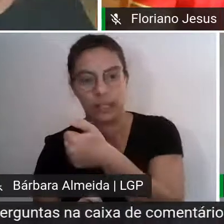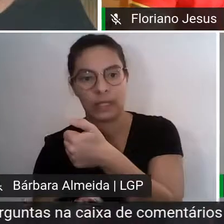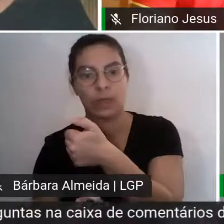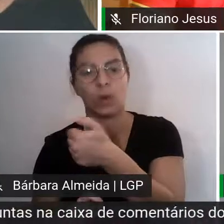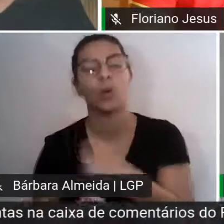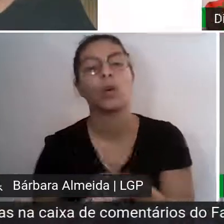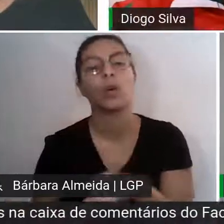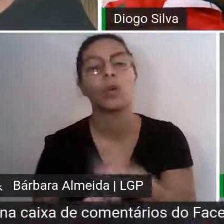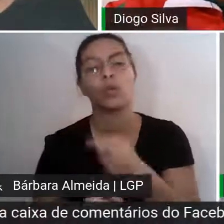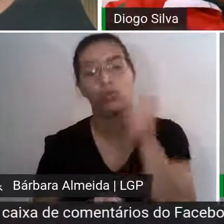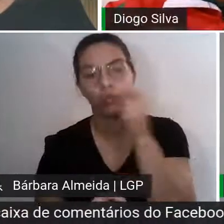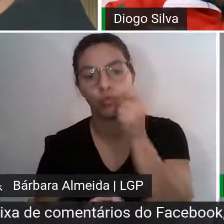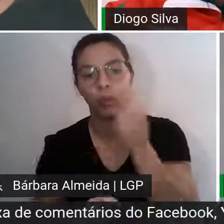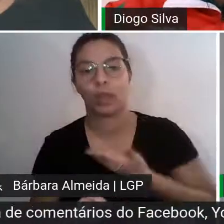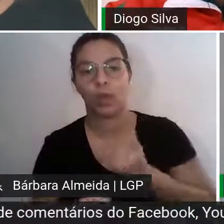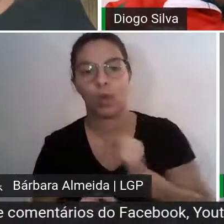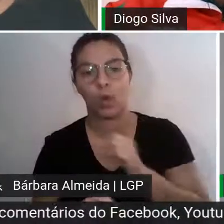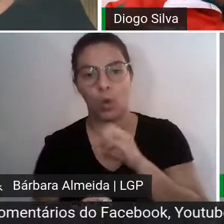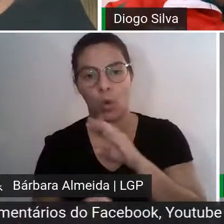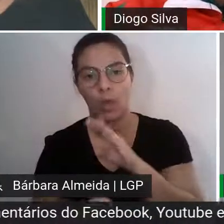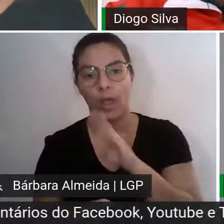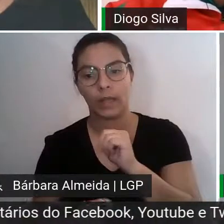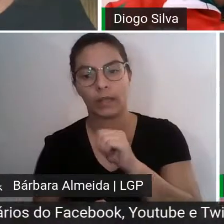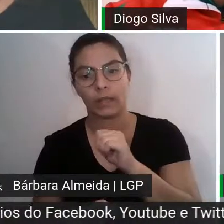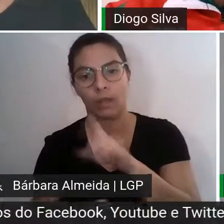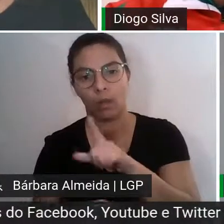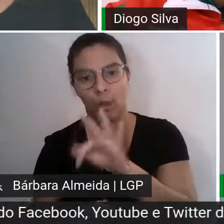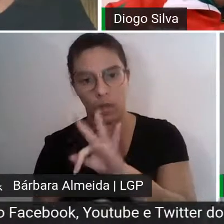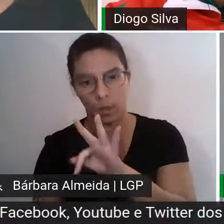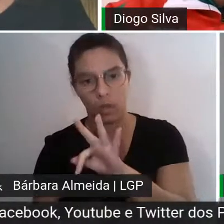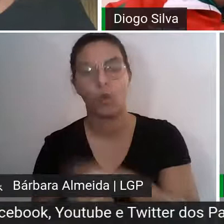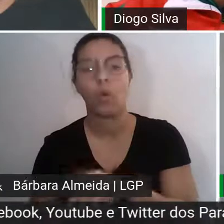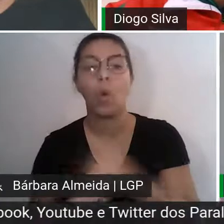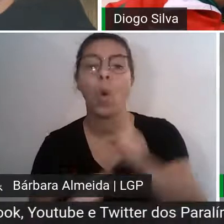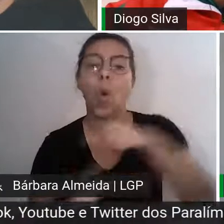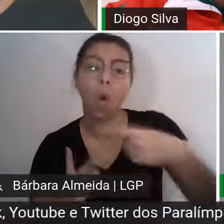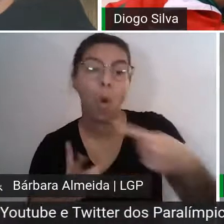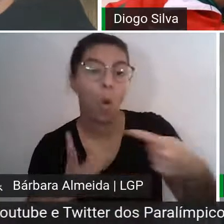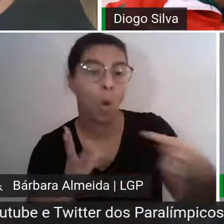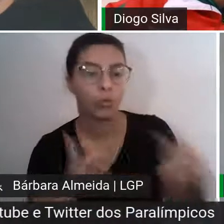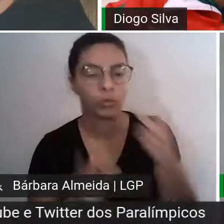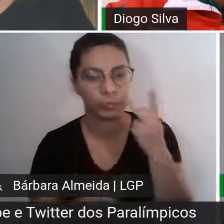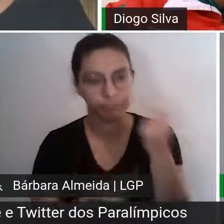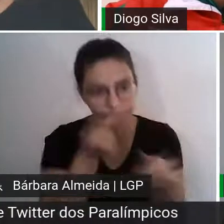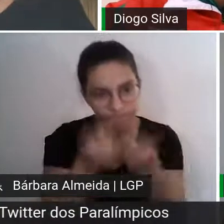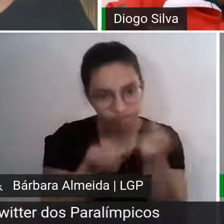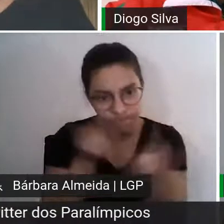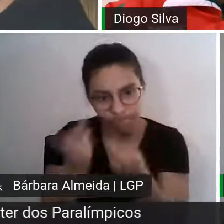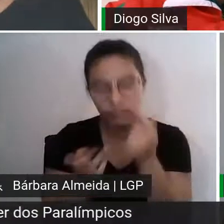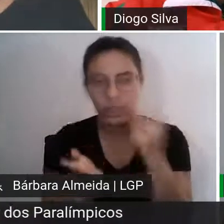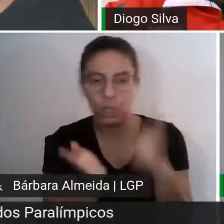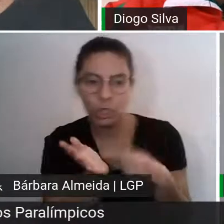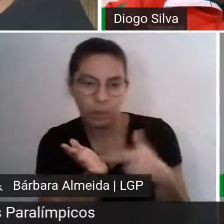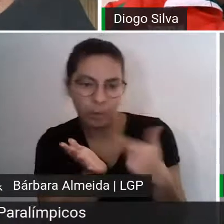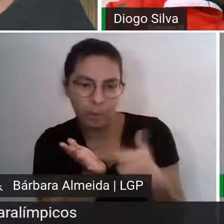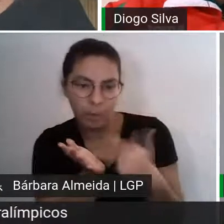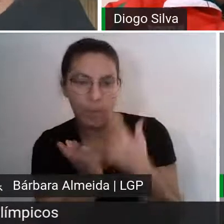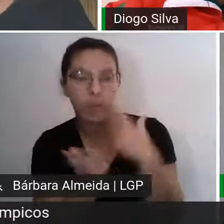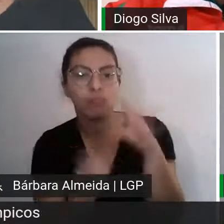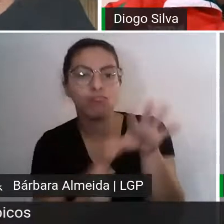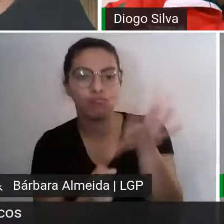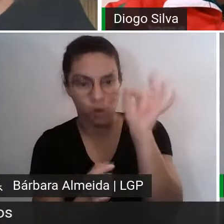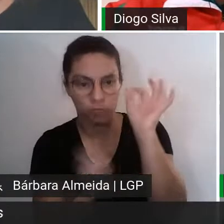de TSL4, e os restantes atletas que neste momento temos em observação e à espera de classificação, também